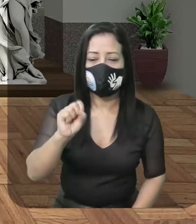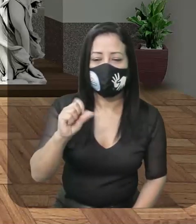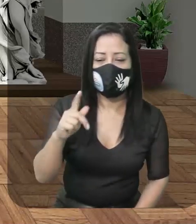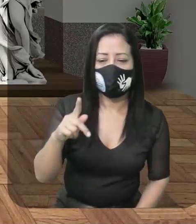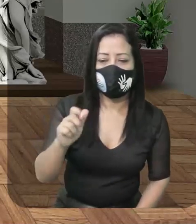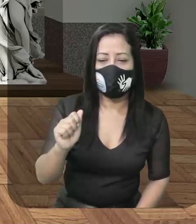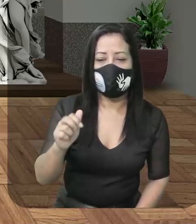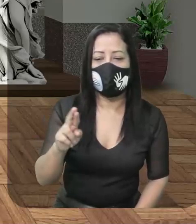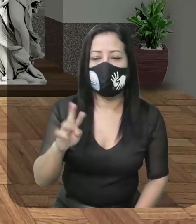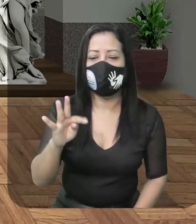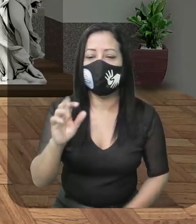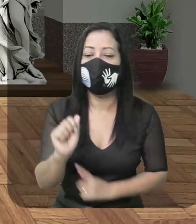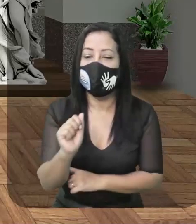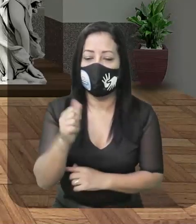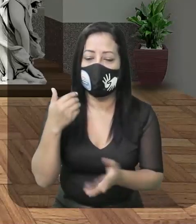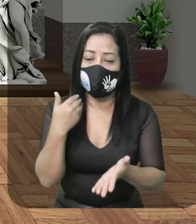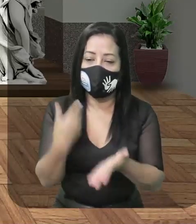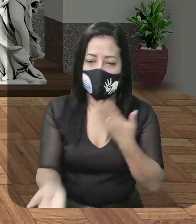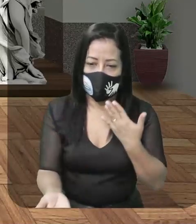perde terreno